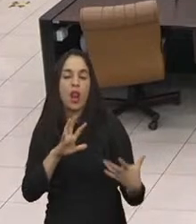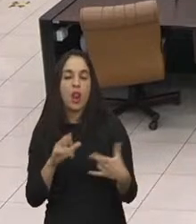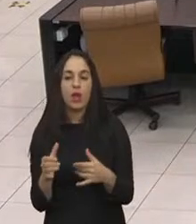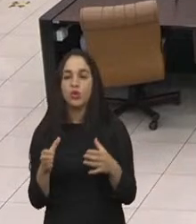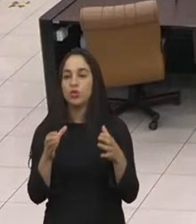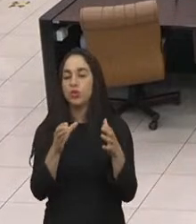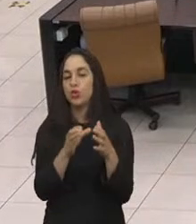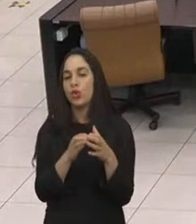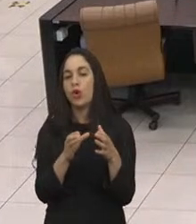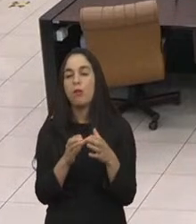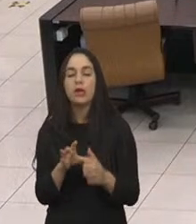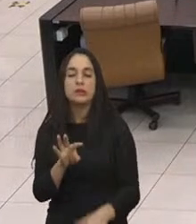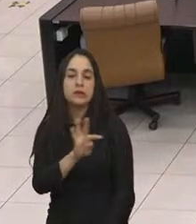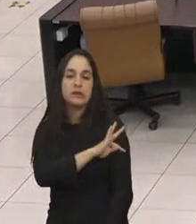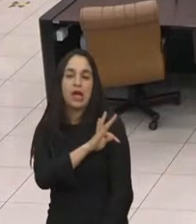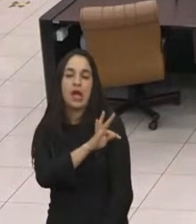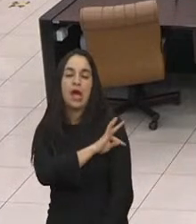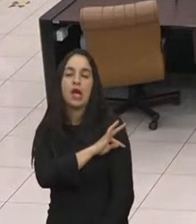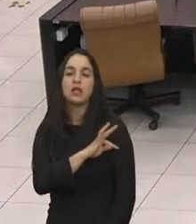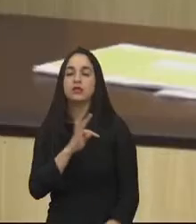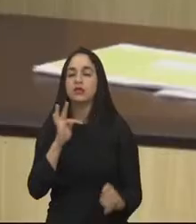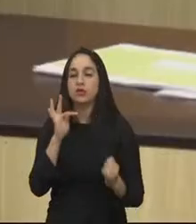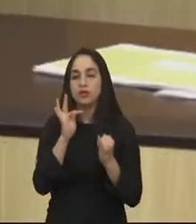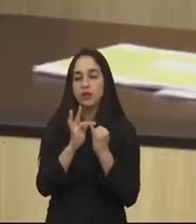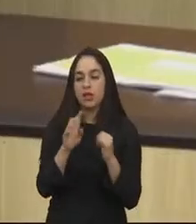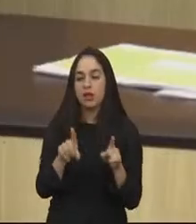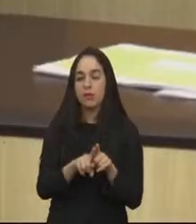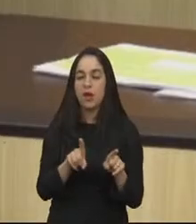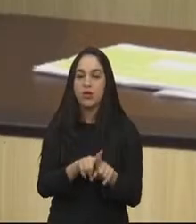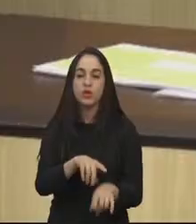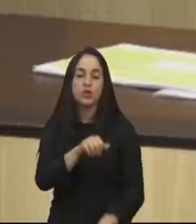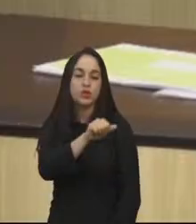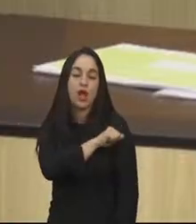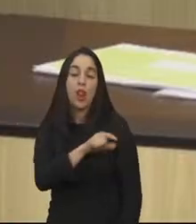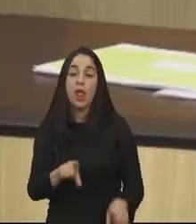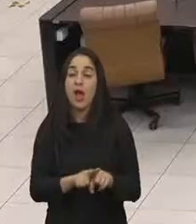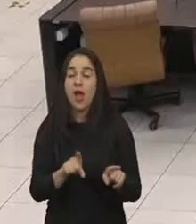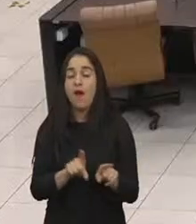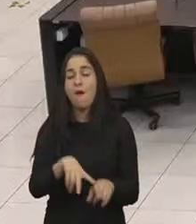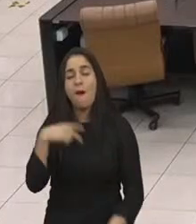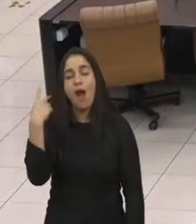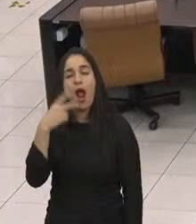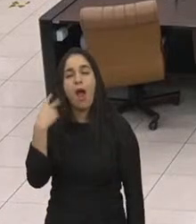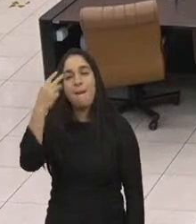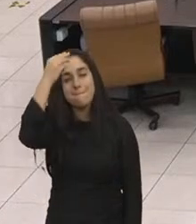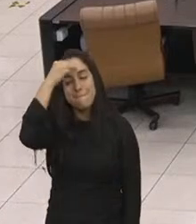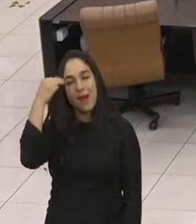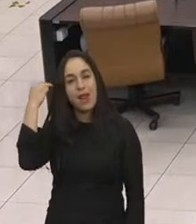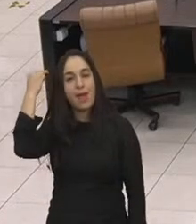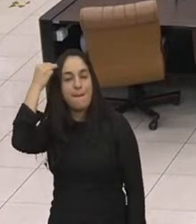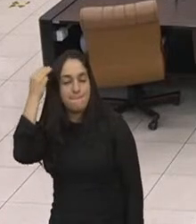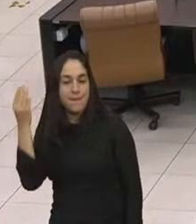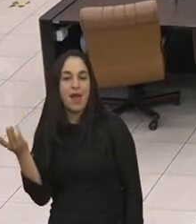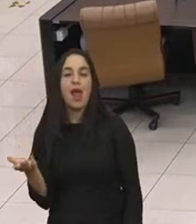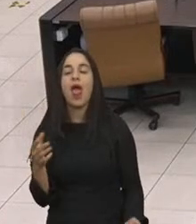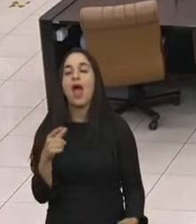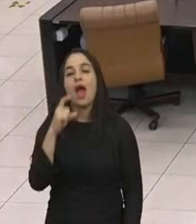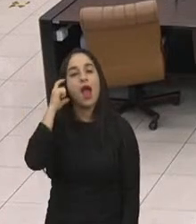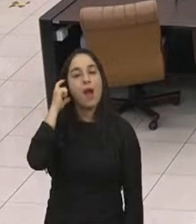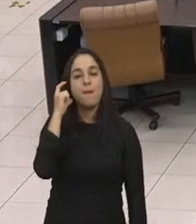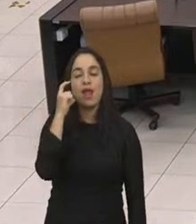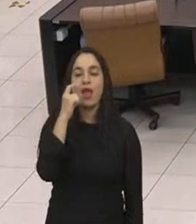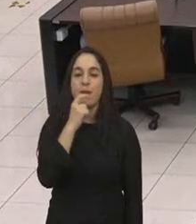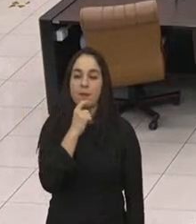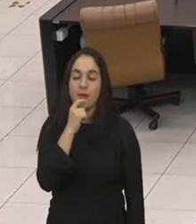de vocês aí, do Instituto Federal, os alunos também. Agradecer a vereadora Maria Amélia, que faz parte da comissão, o vereador Gabriel